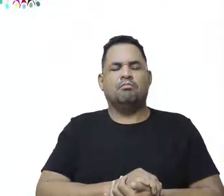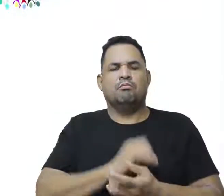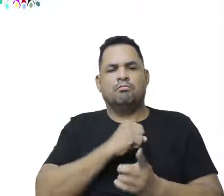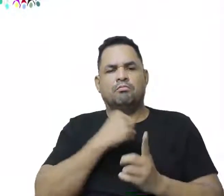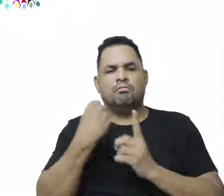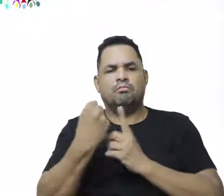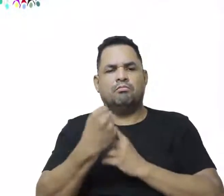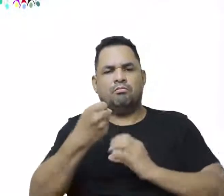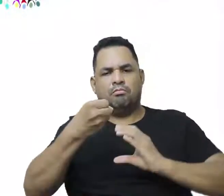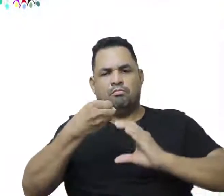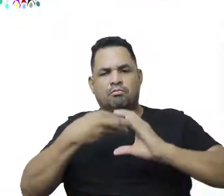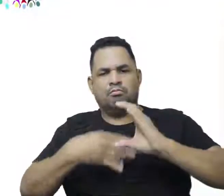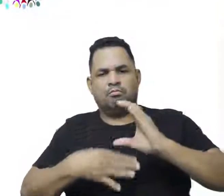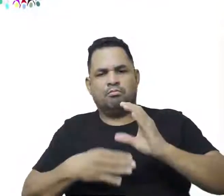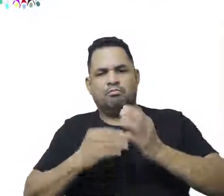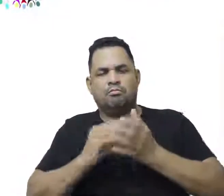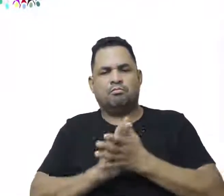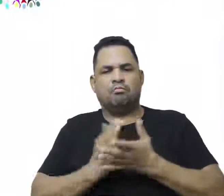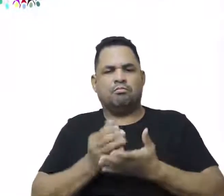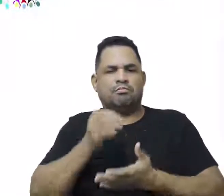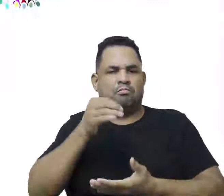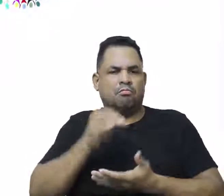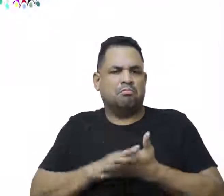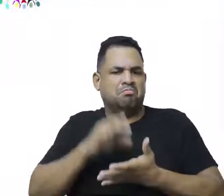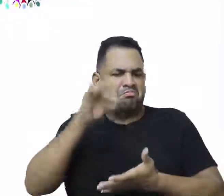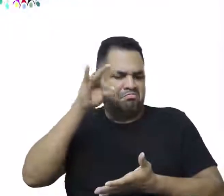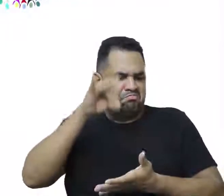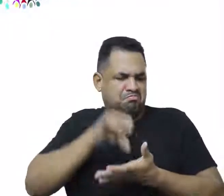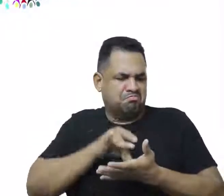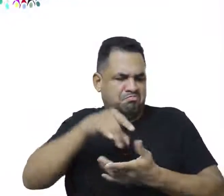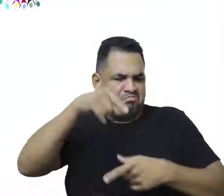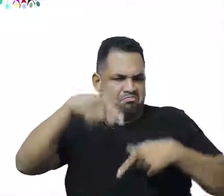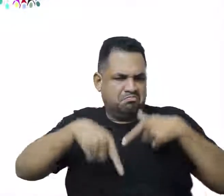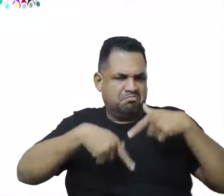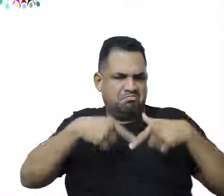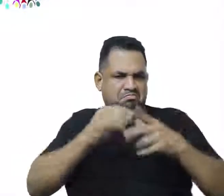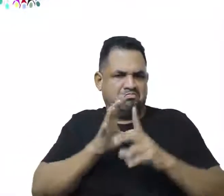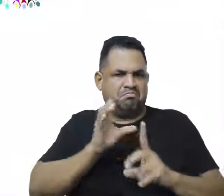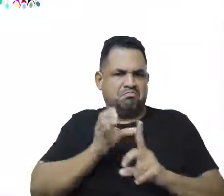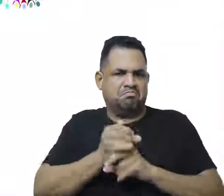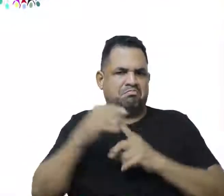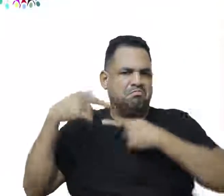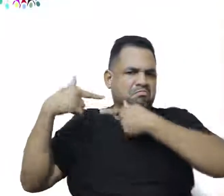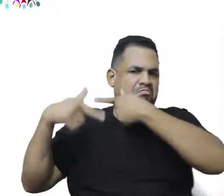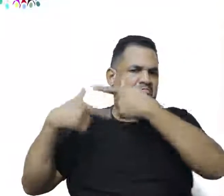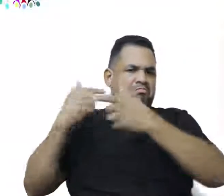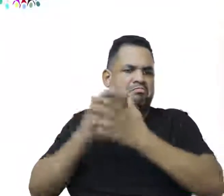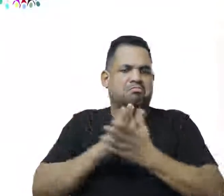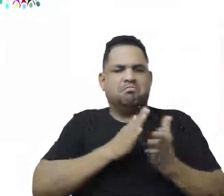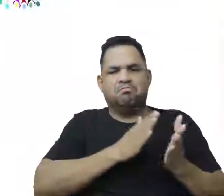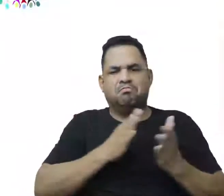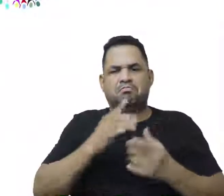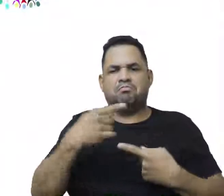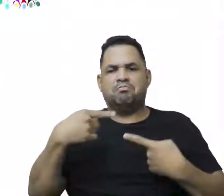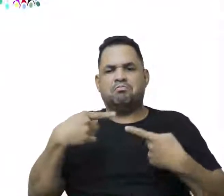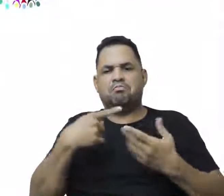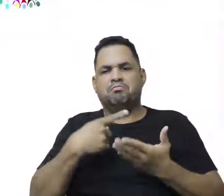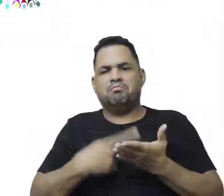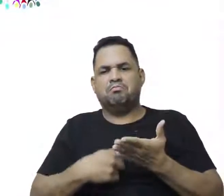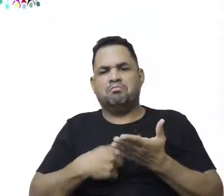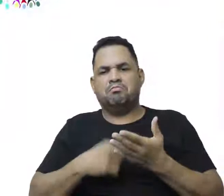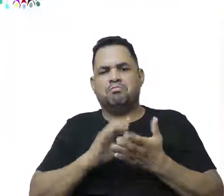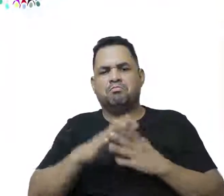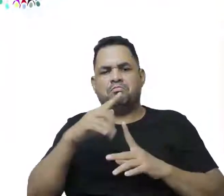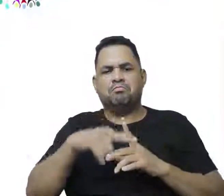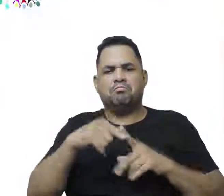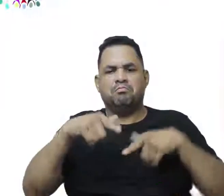as sociedades caracterizadas por ação afetiva e dominação tradicional passariam por outras combinações